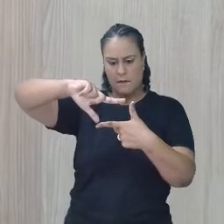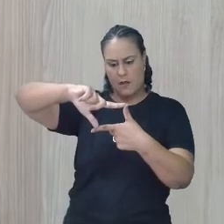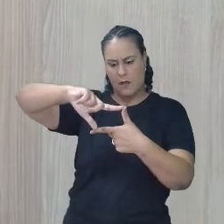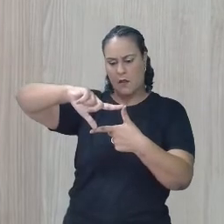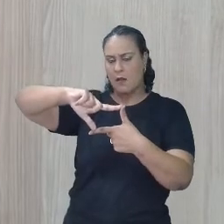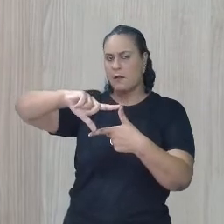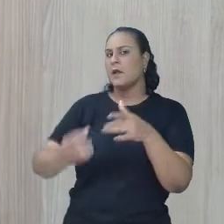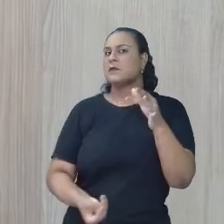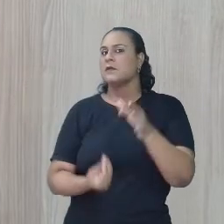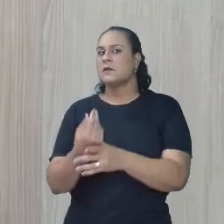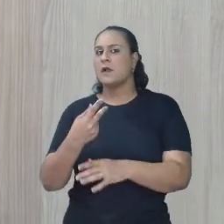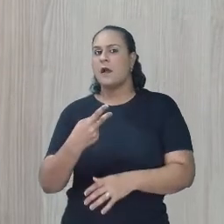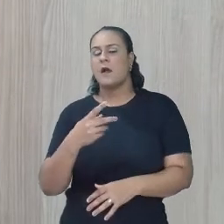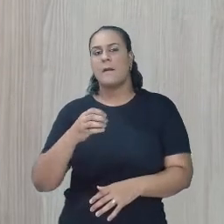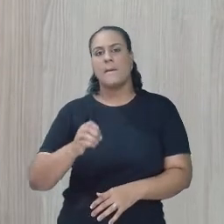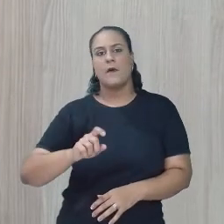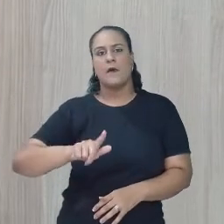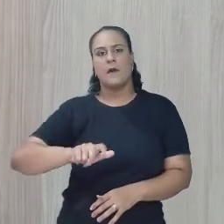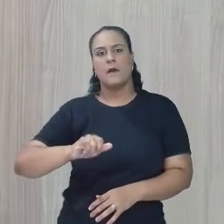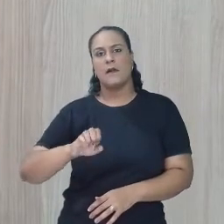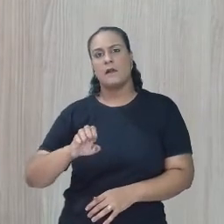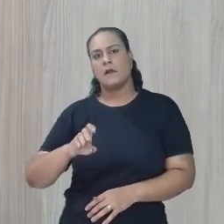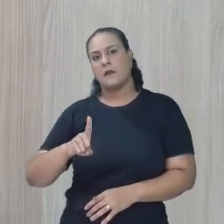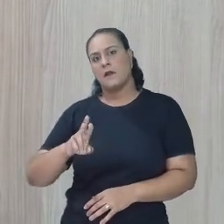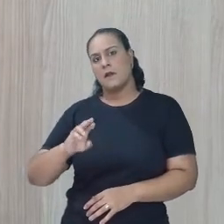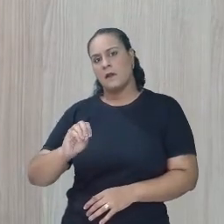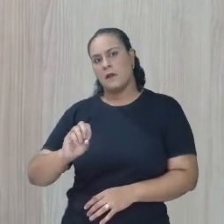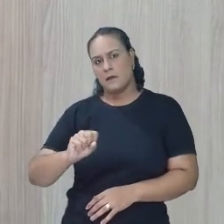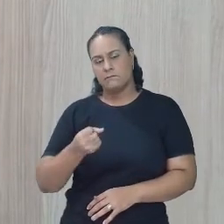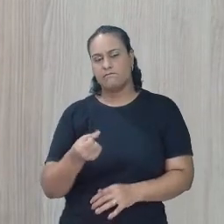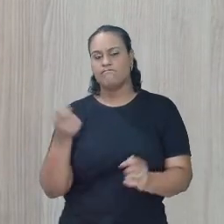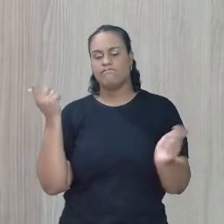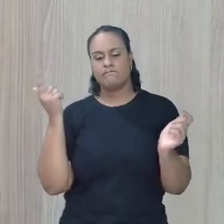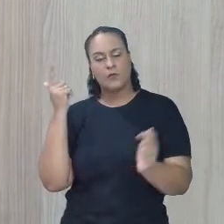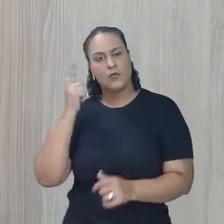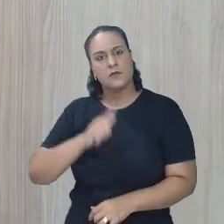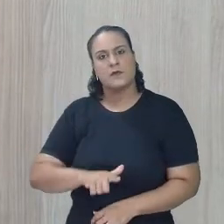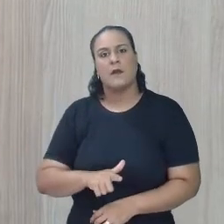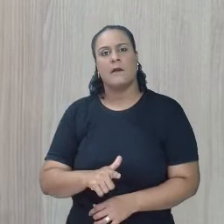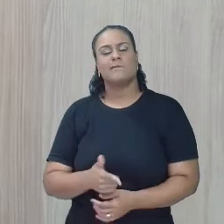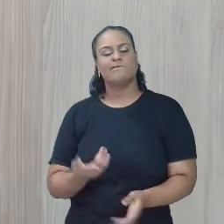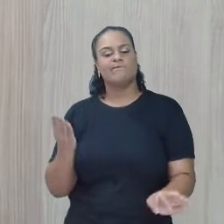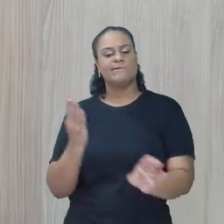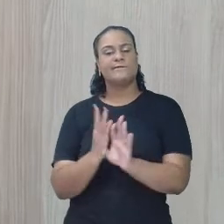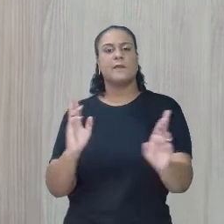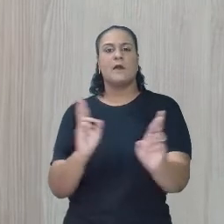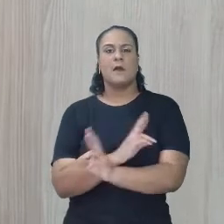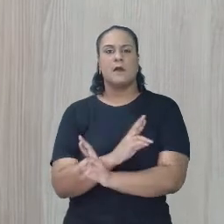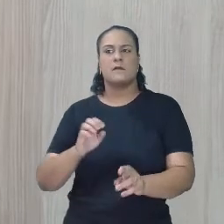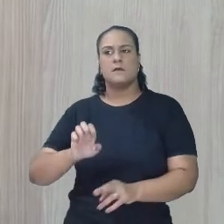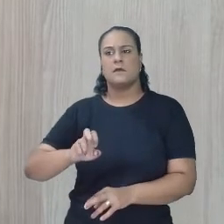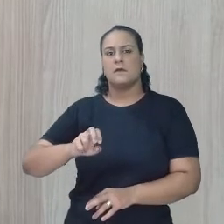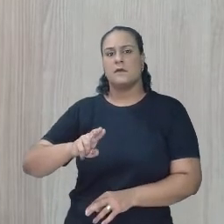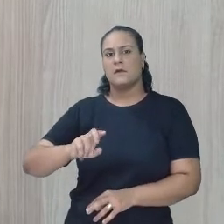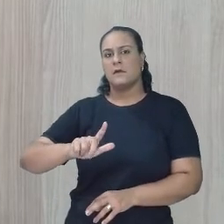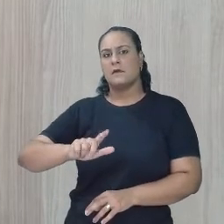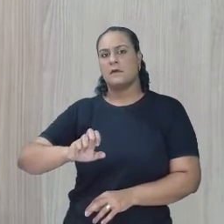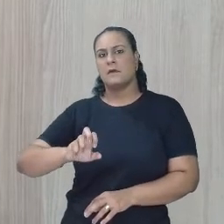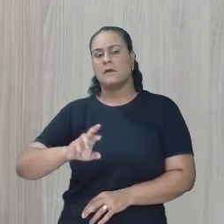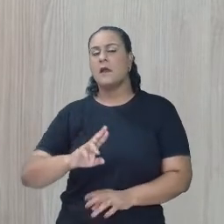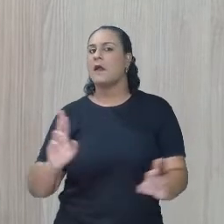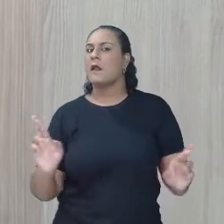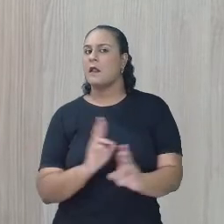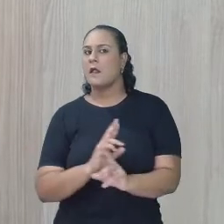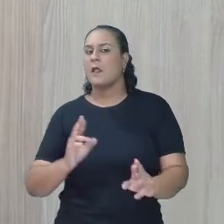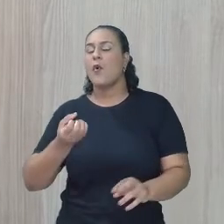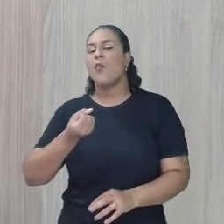tá? Que são os sólidos geométricos. E aí a gente consegue encontrar essa relação de Euler, tá? Como o Briane mostrou aí, que relaciona o número